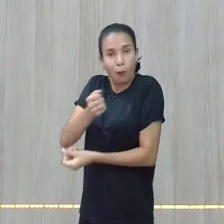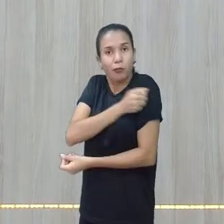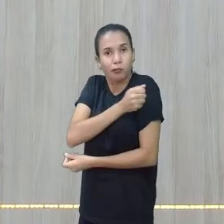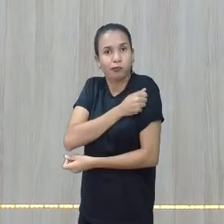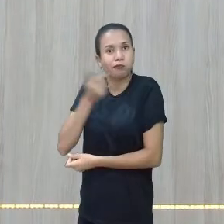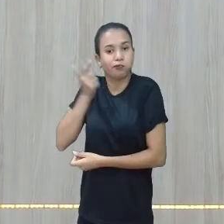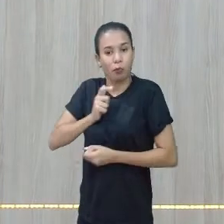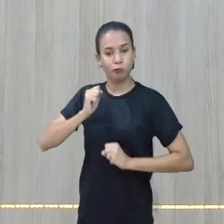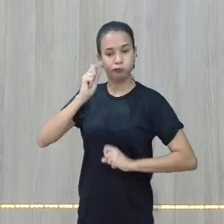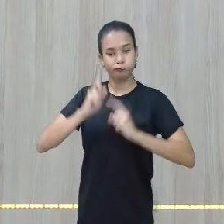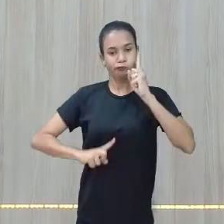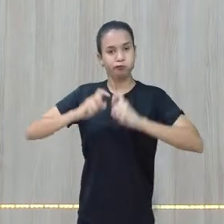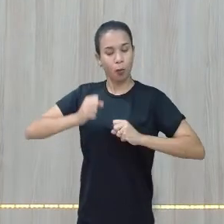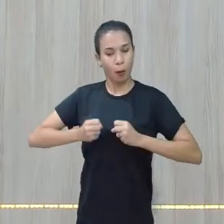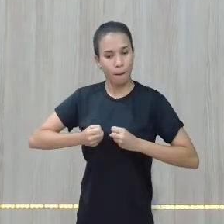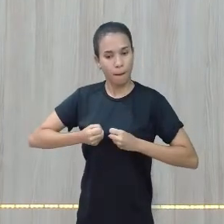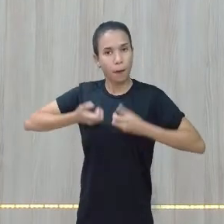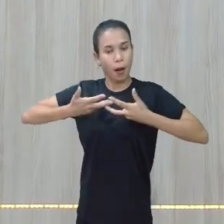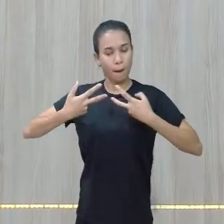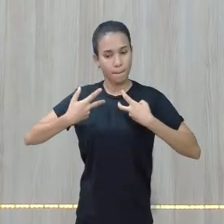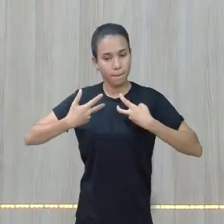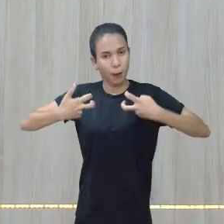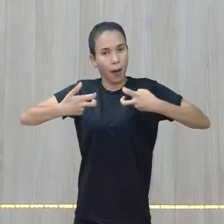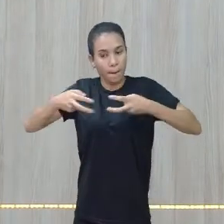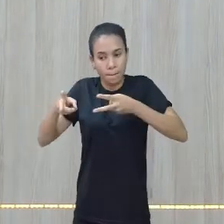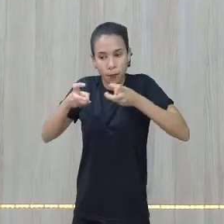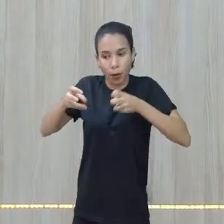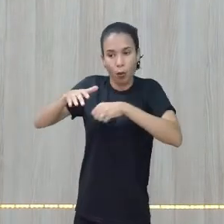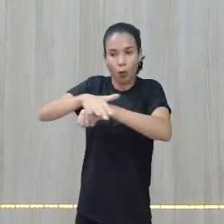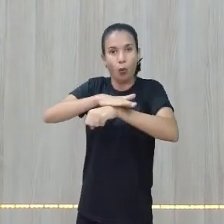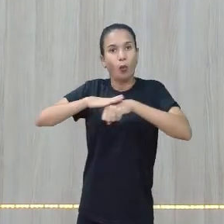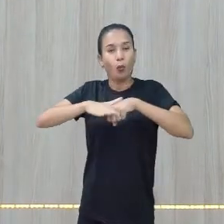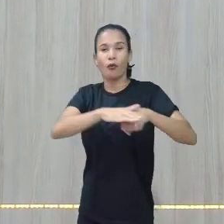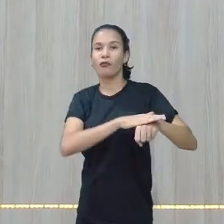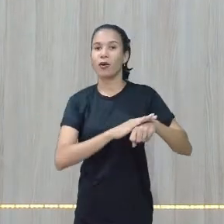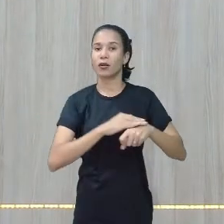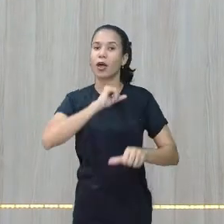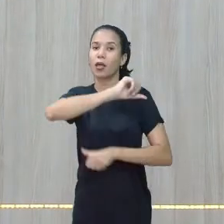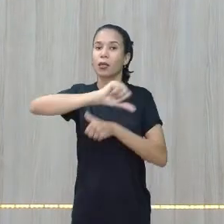se expressar, consegue ser percebido e transforma essa